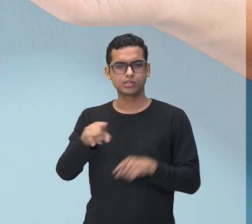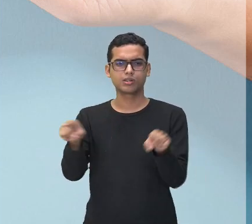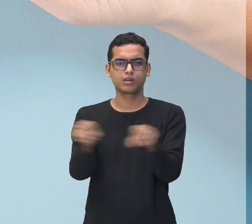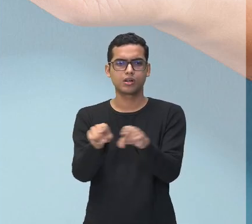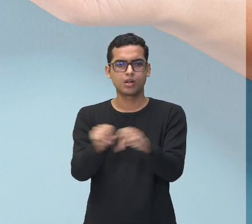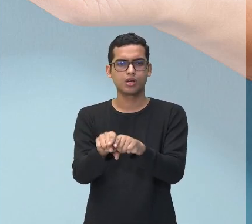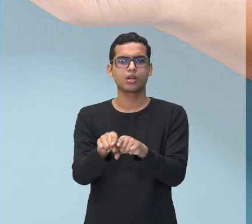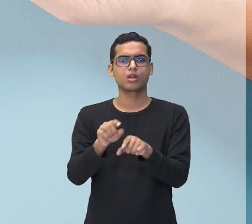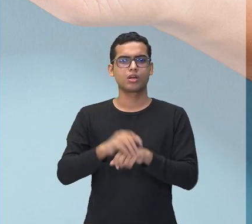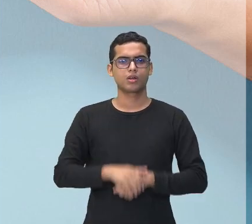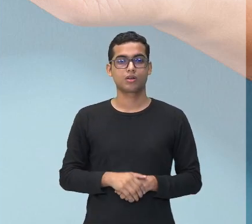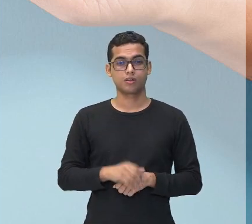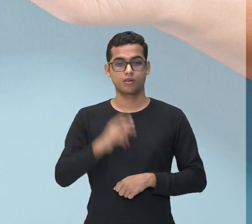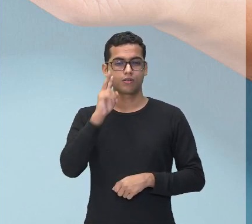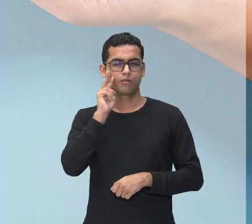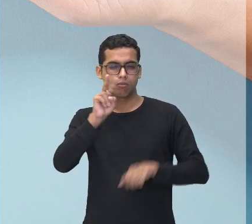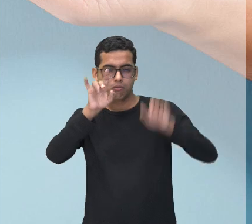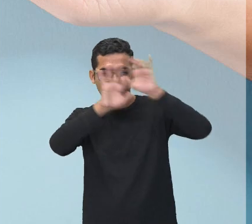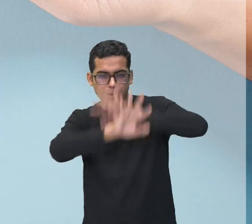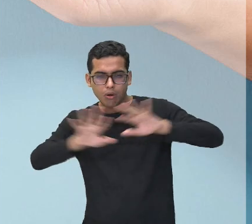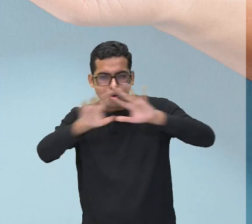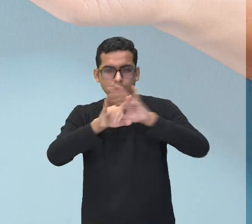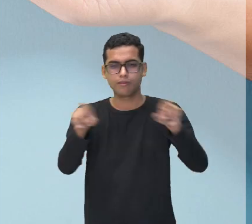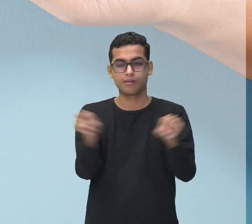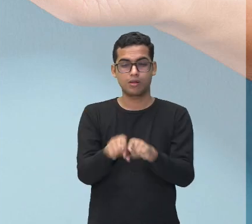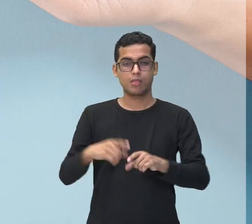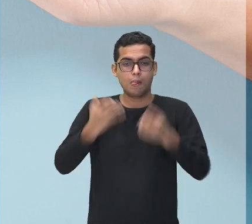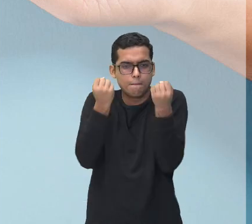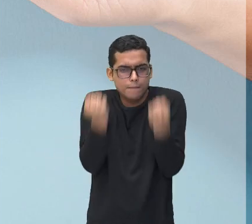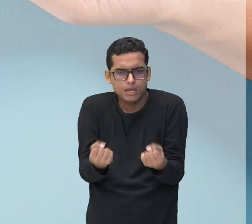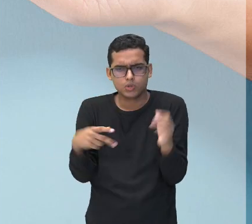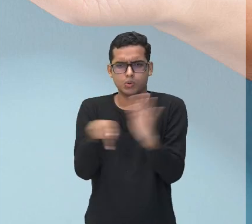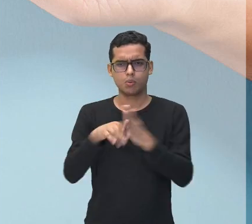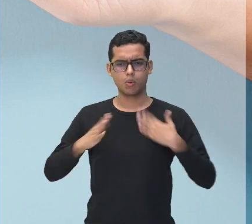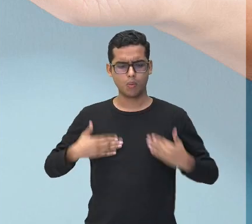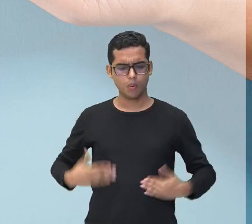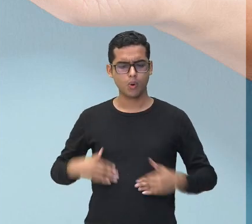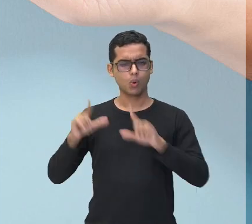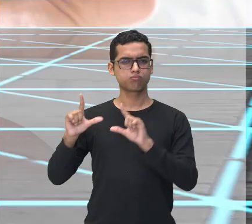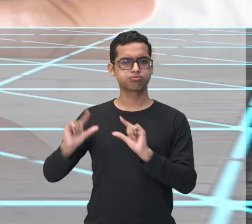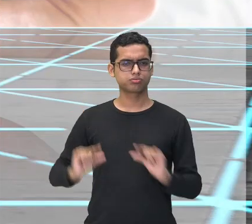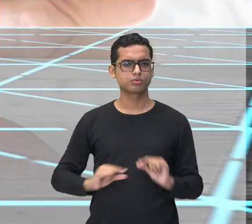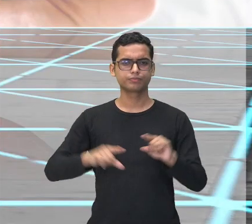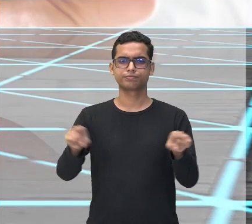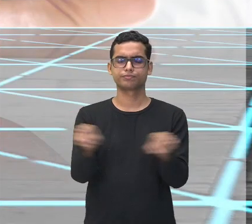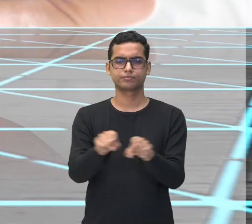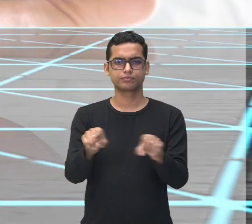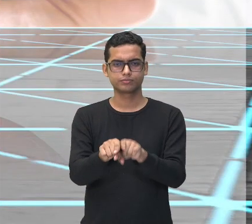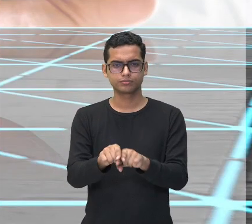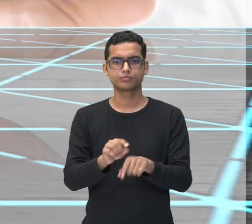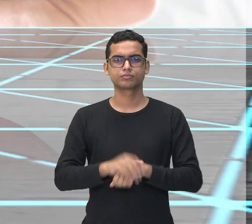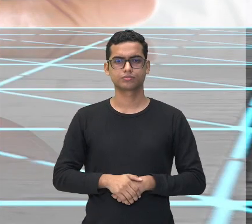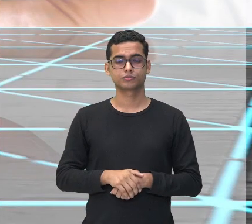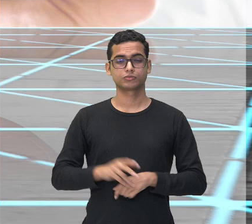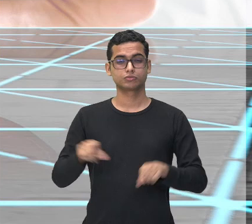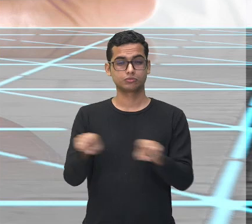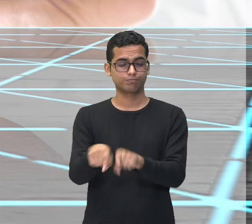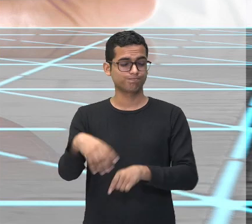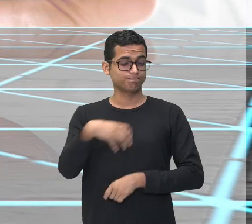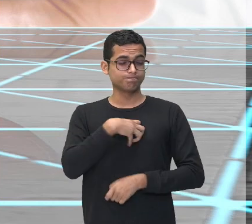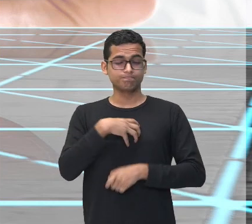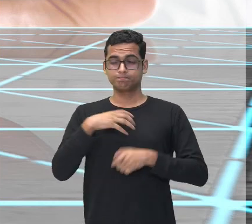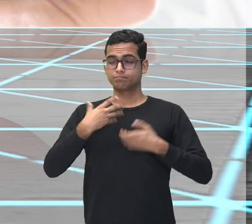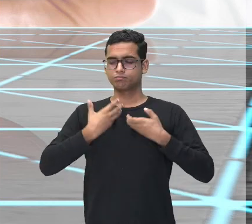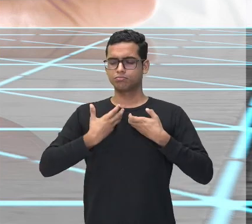intencional e cansaço, ok? E falando sobre doenças cardiovasculares que também estão relacionadas